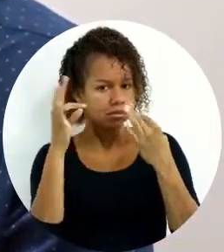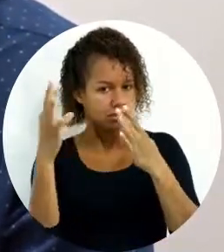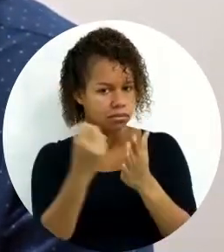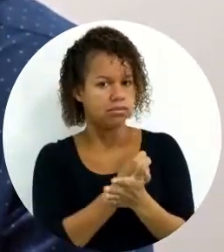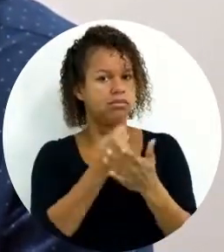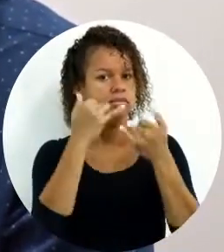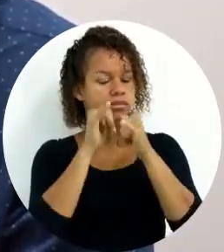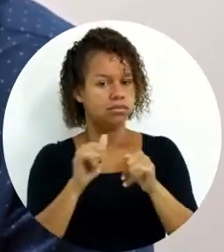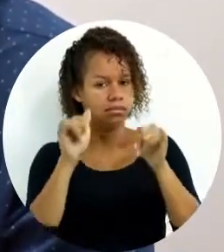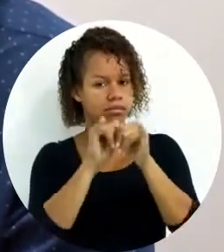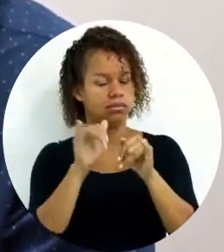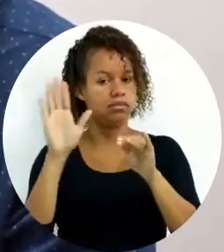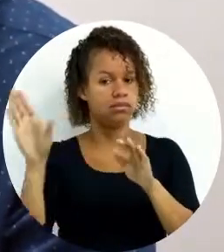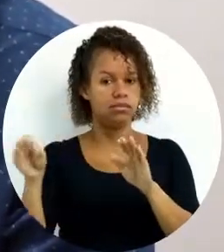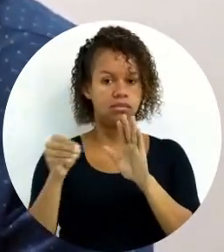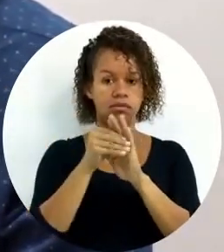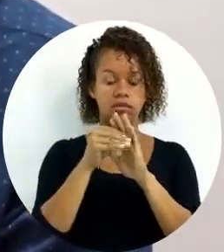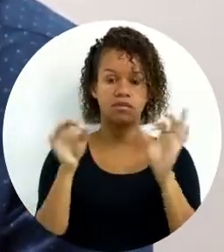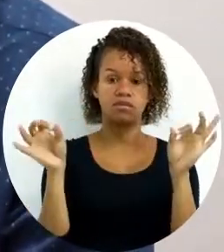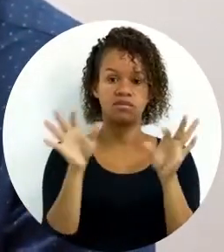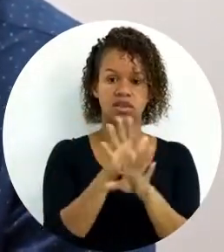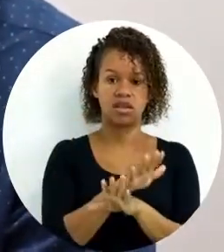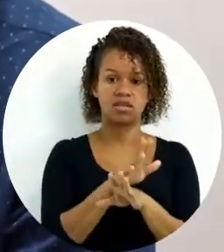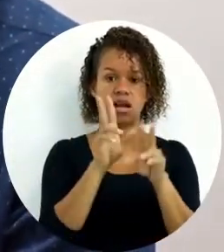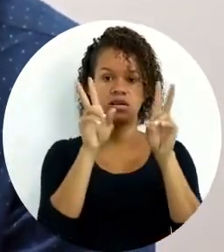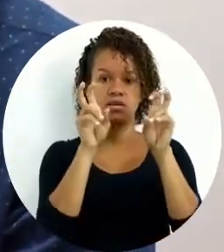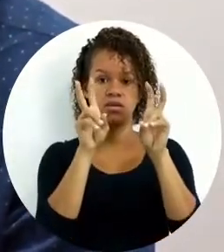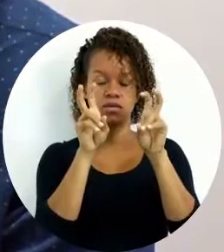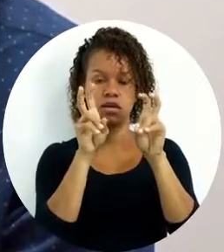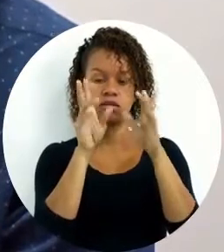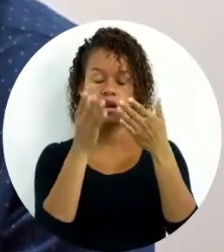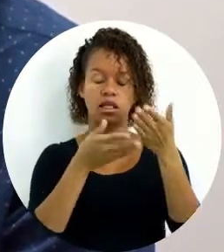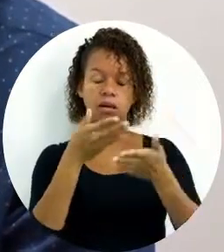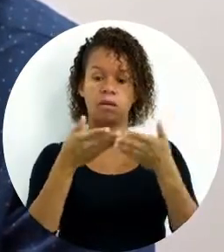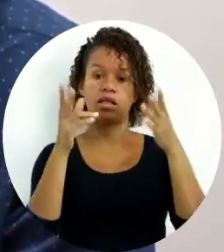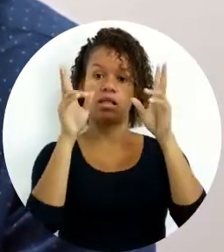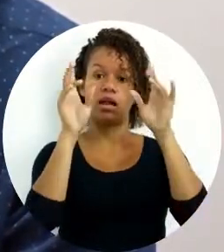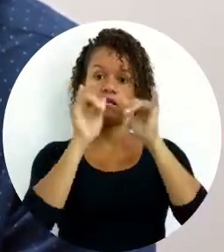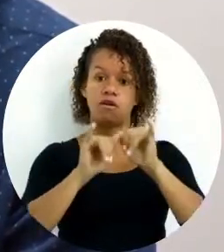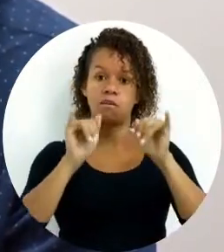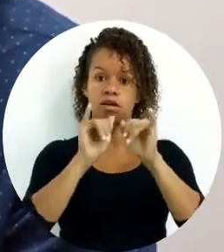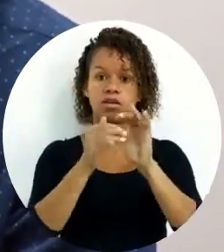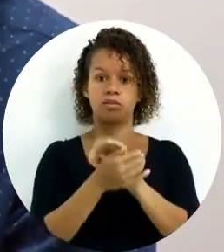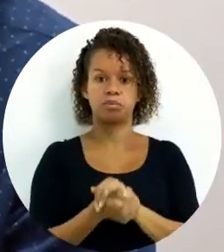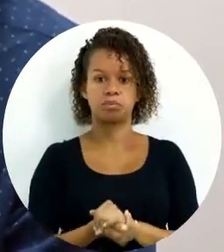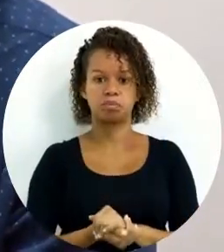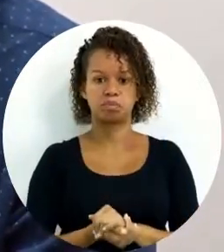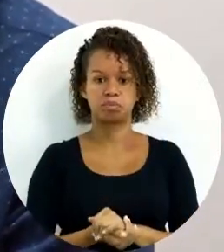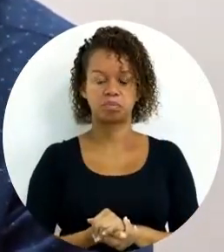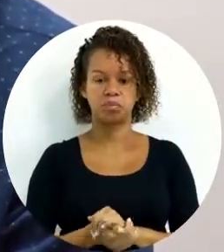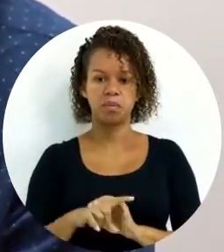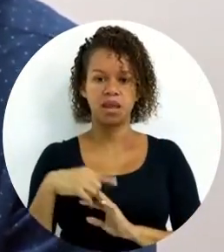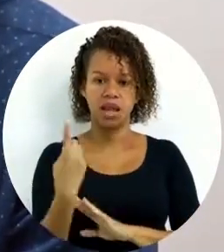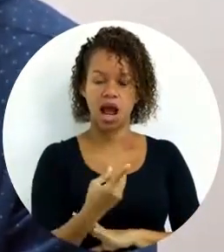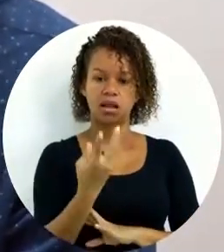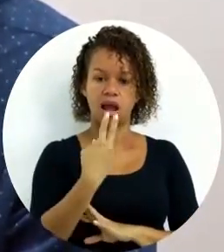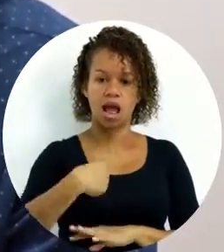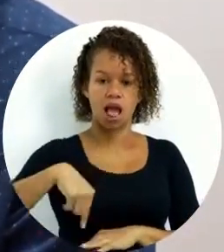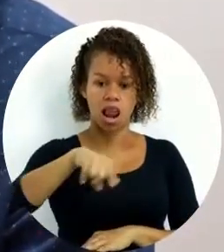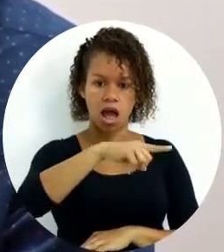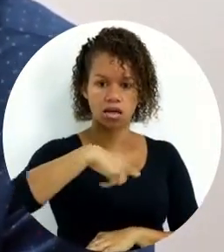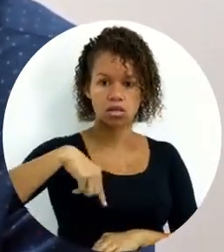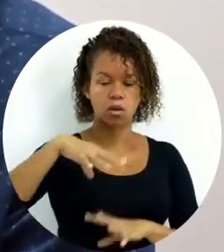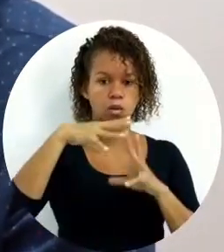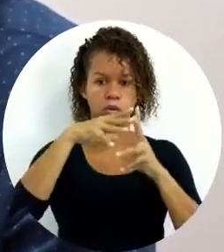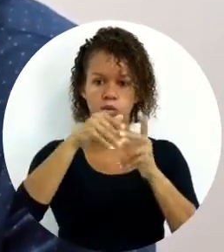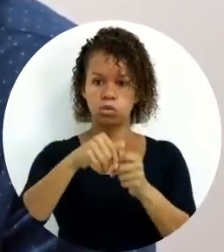informação, ele vem justamente para finalizar esse contexto de tratamento da informação e, claro, ele tem uma relação direta com